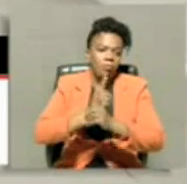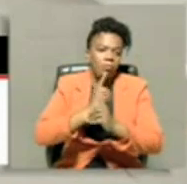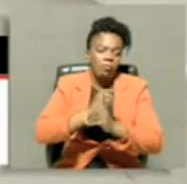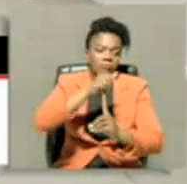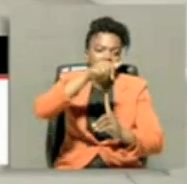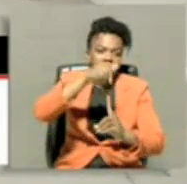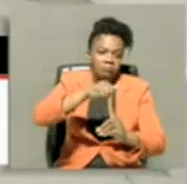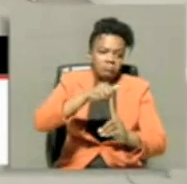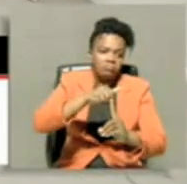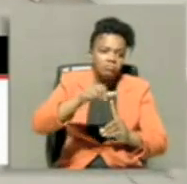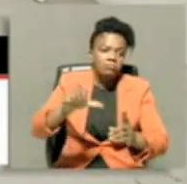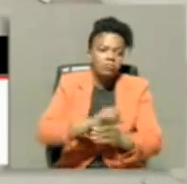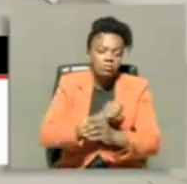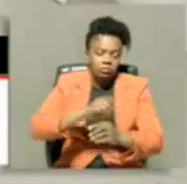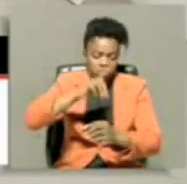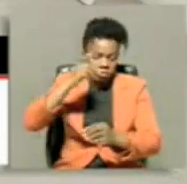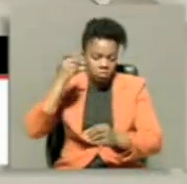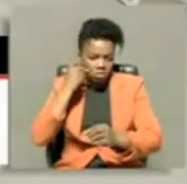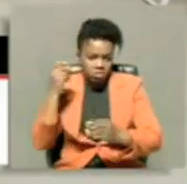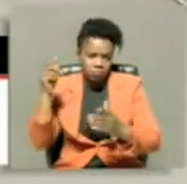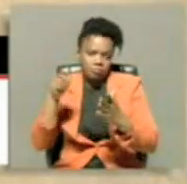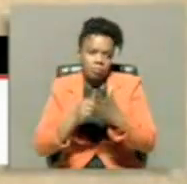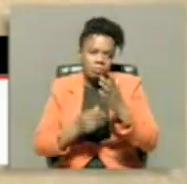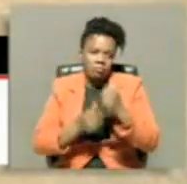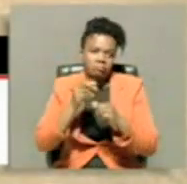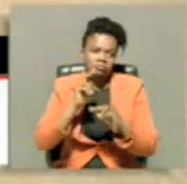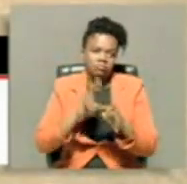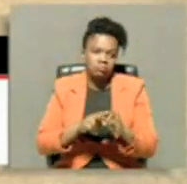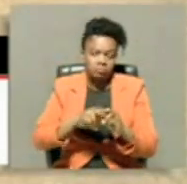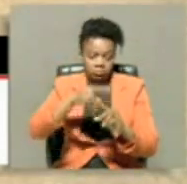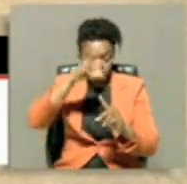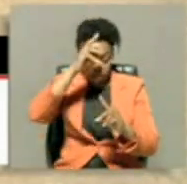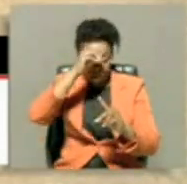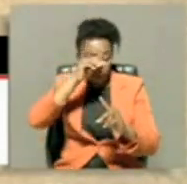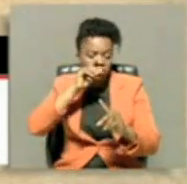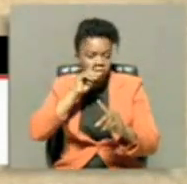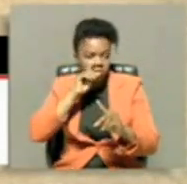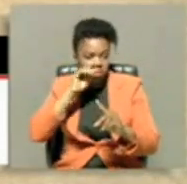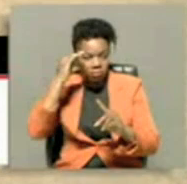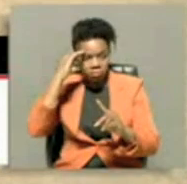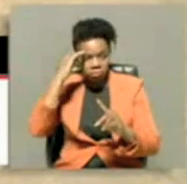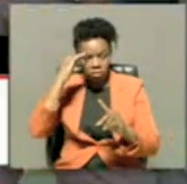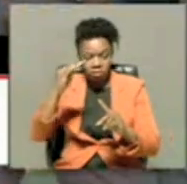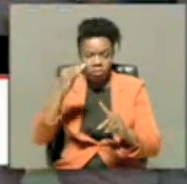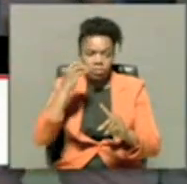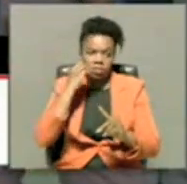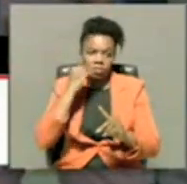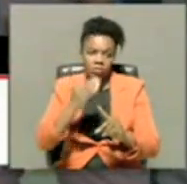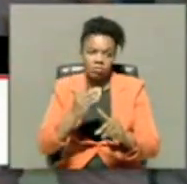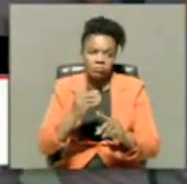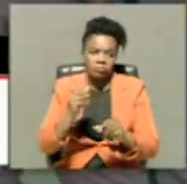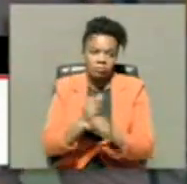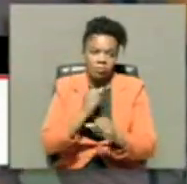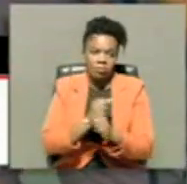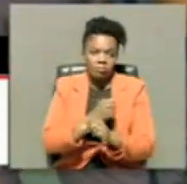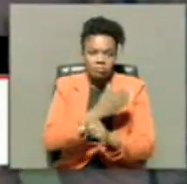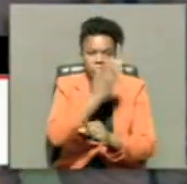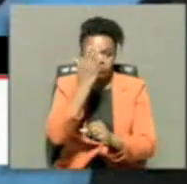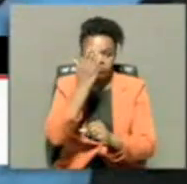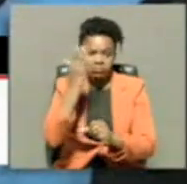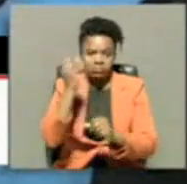Feira dos Municípios e Cidades de Angola é o objetivo. Os homens da Farda Azul vão trabalhar dia e noite em